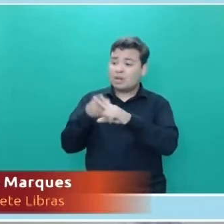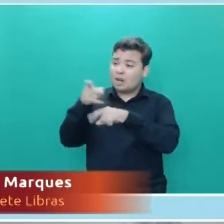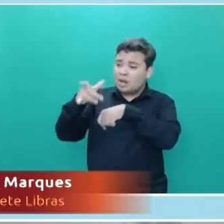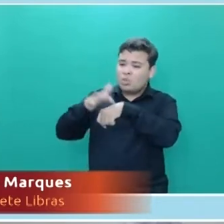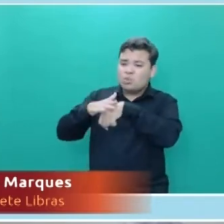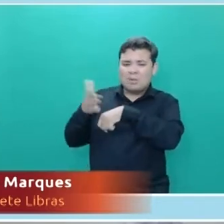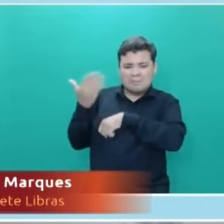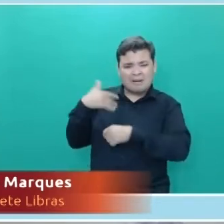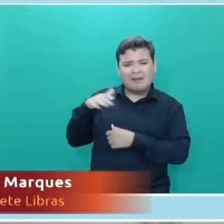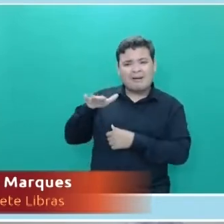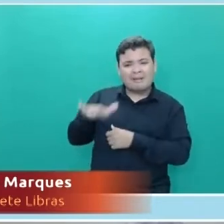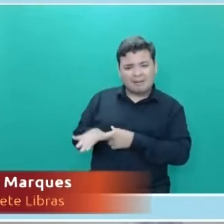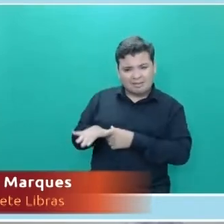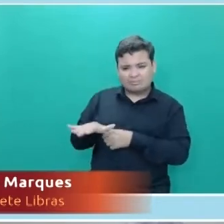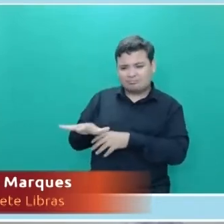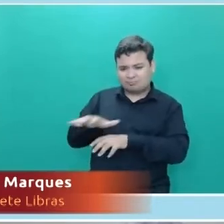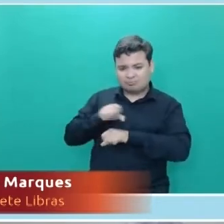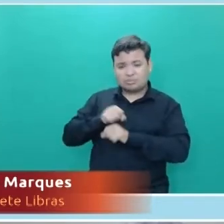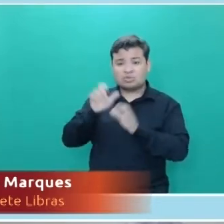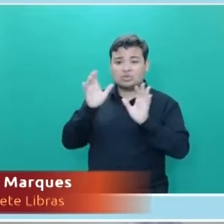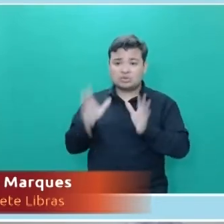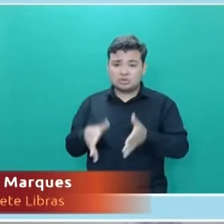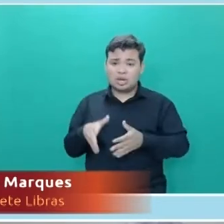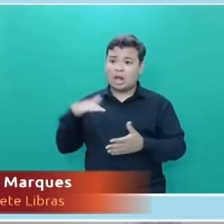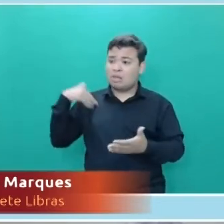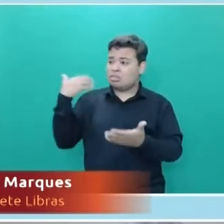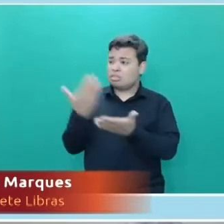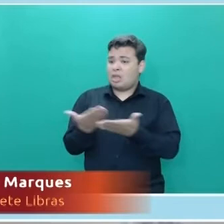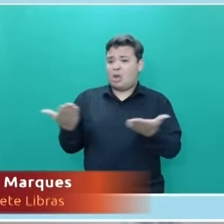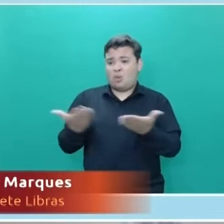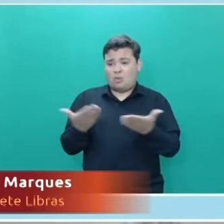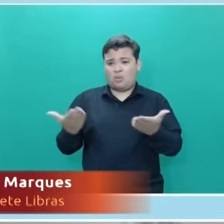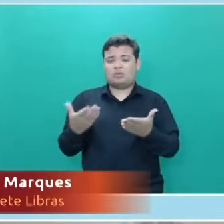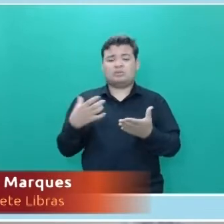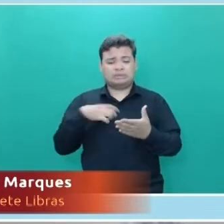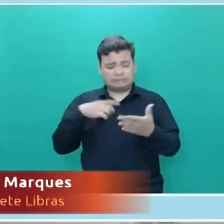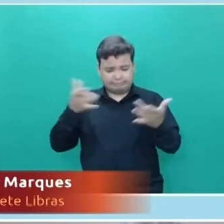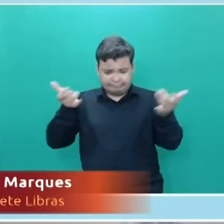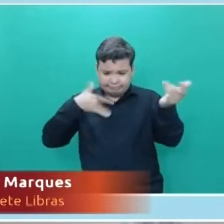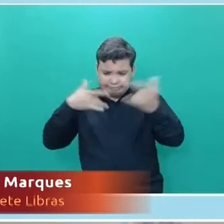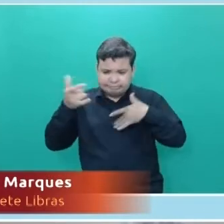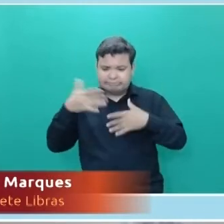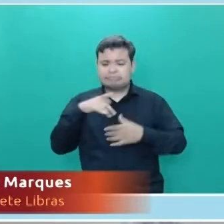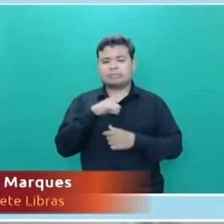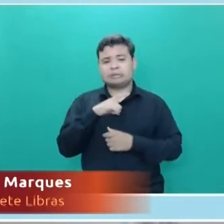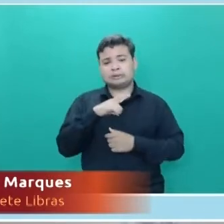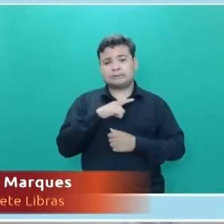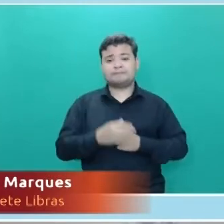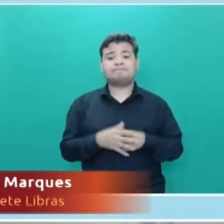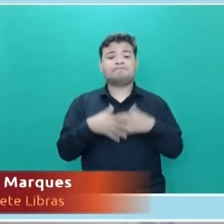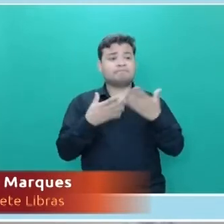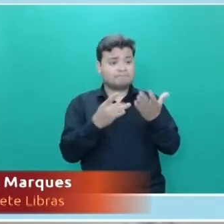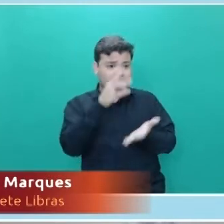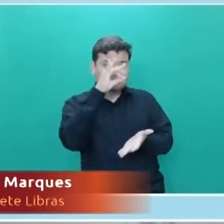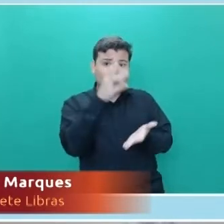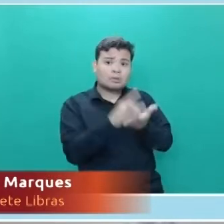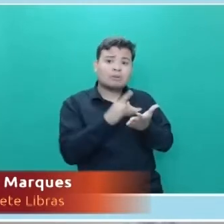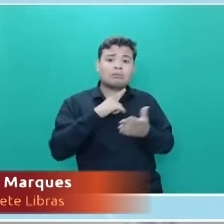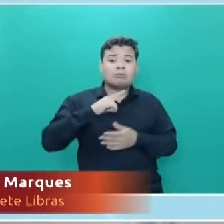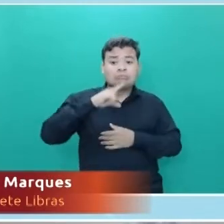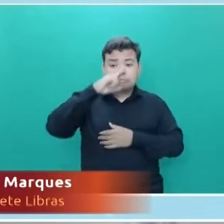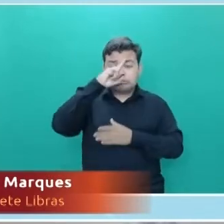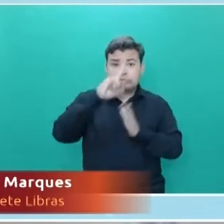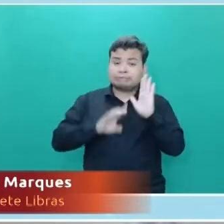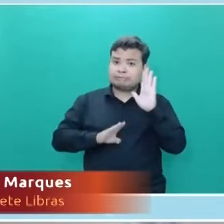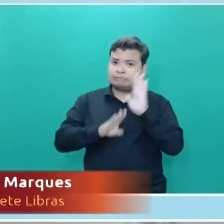e convive com as sequelas até o dia de hoje. Então, é de fato um risco muito aumentado, porque esse vírus ele